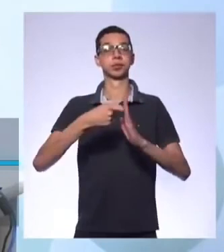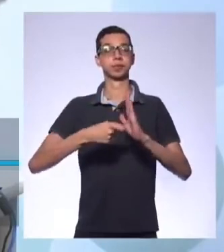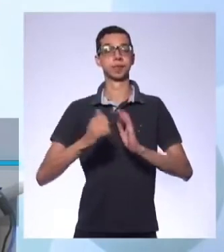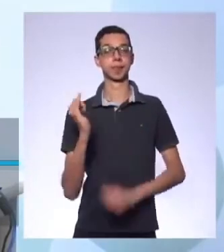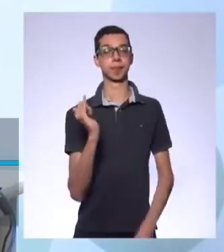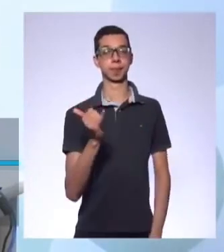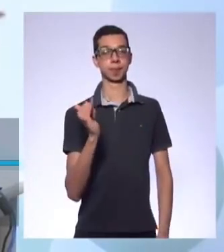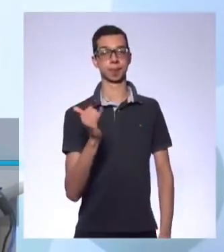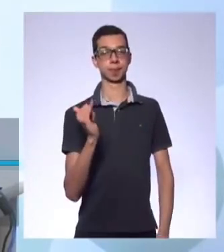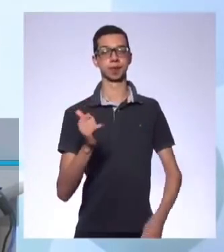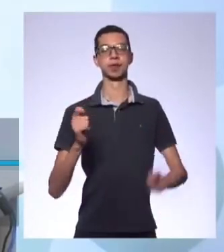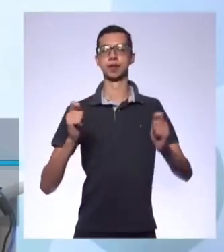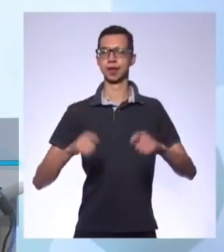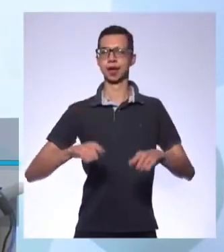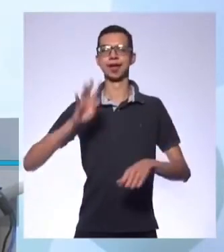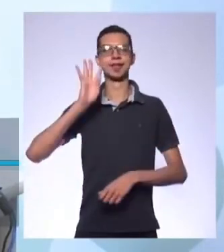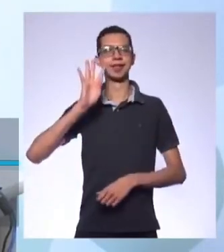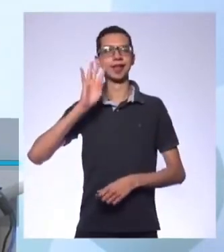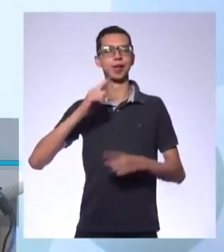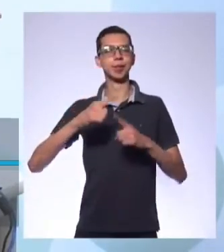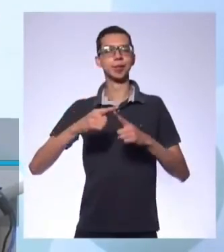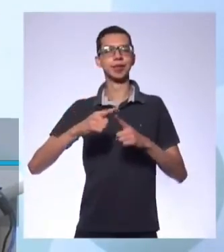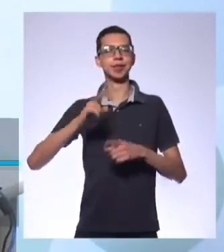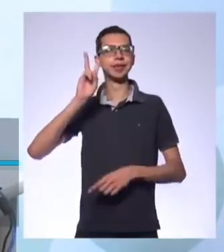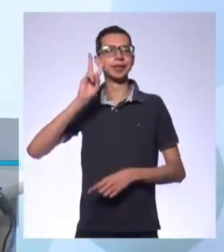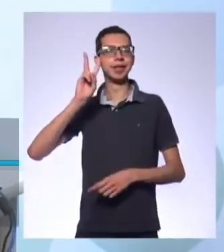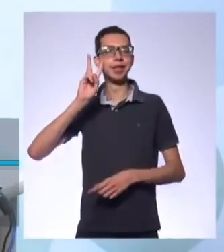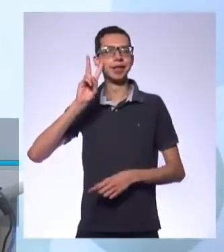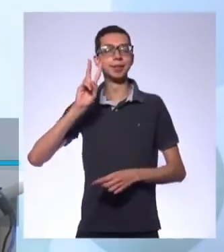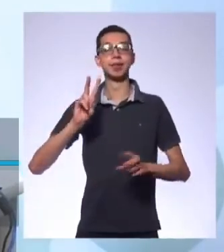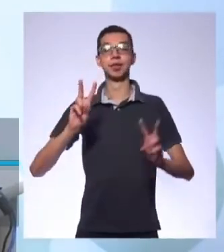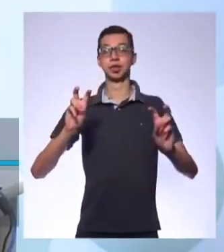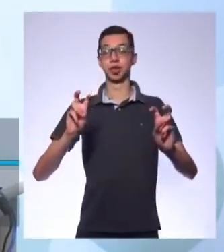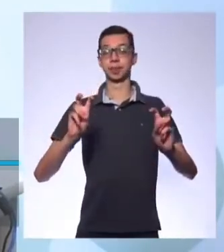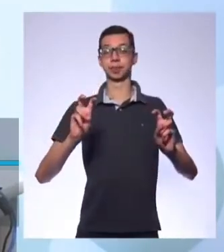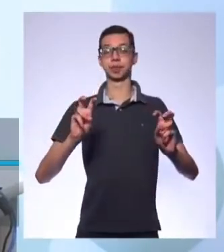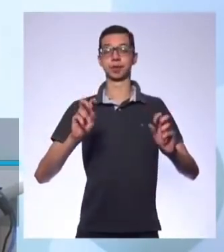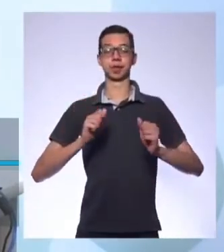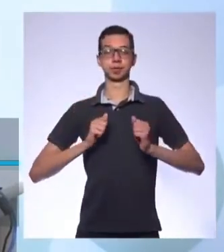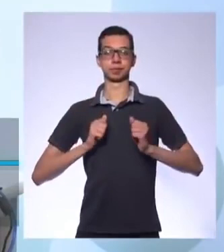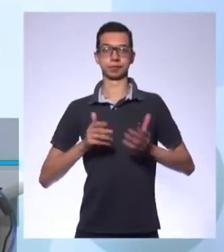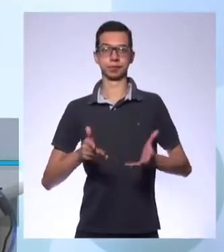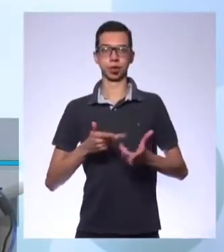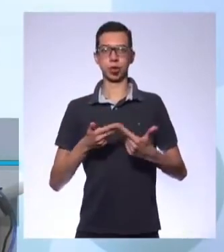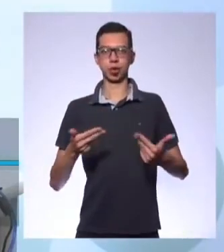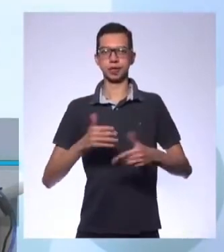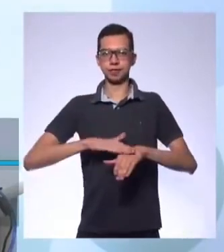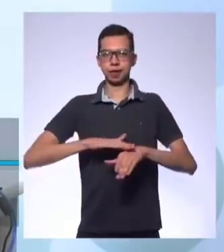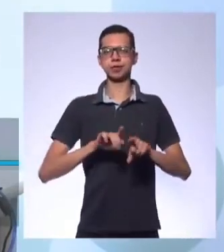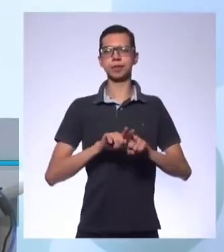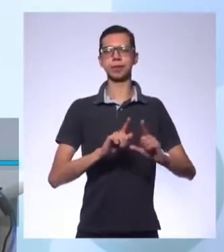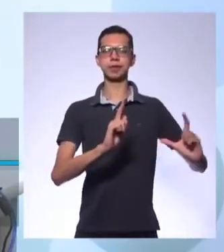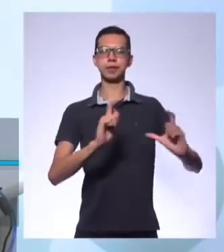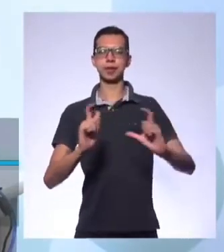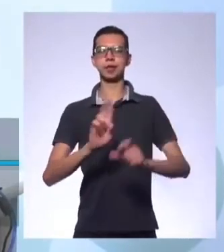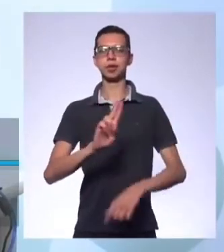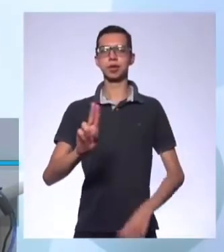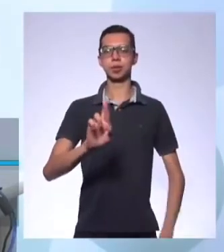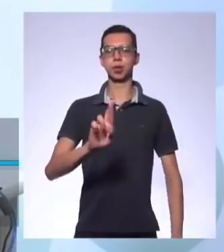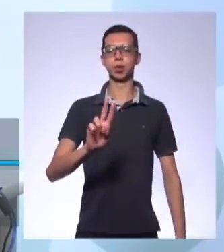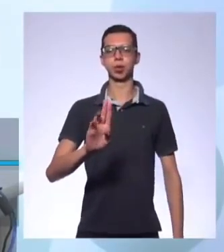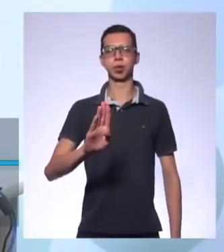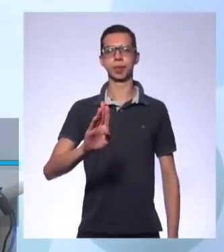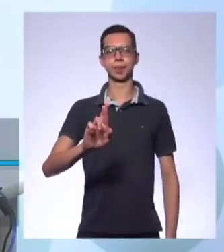que eles lembraram das rubricas, né? Que é dividido em atos e cenas. Então, vocês estão aí dentro